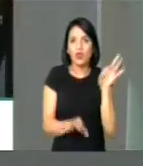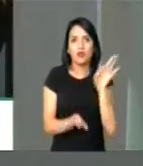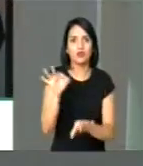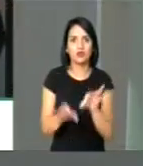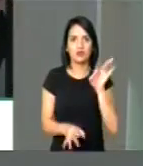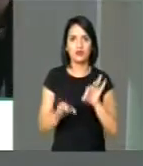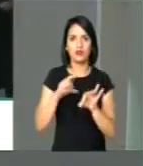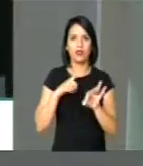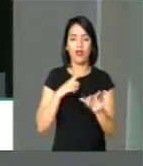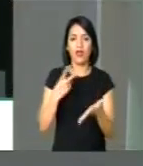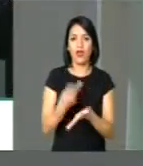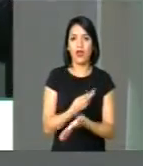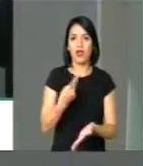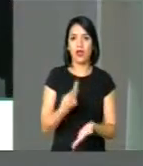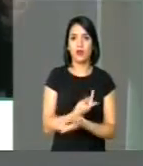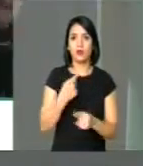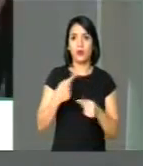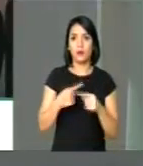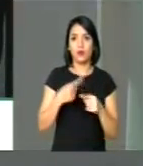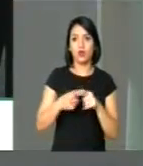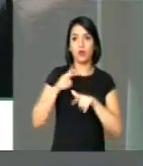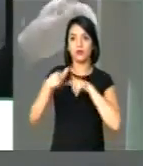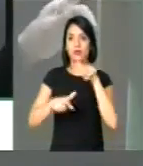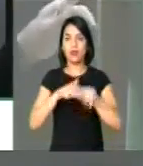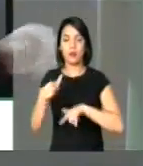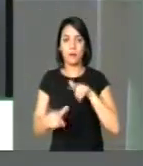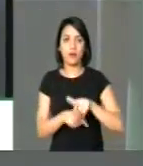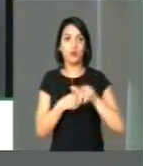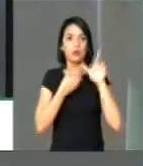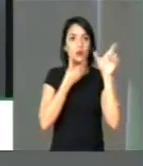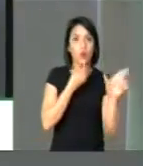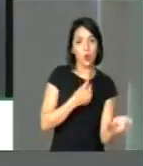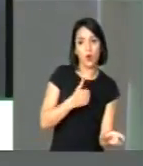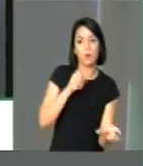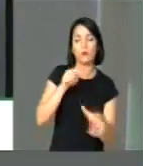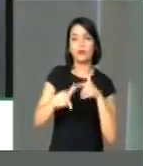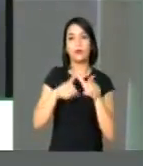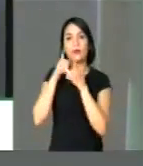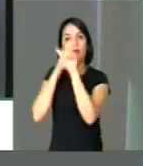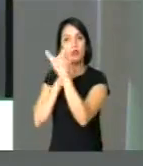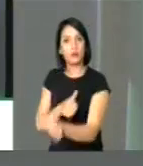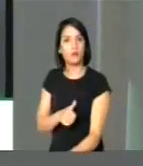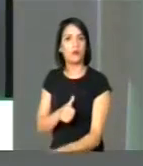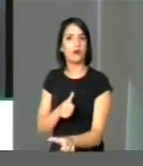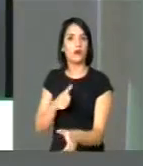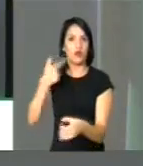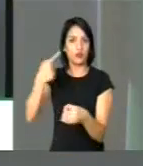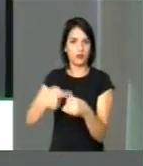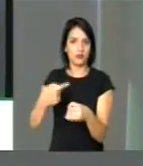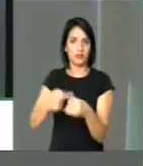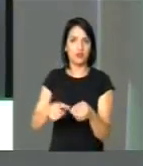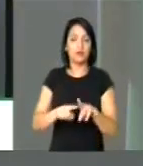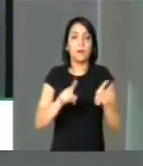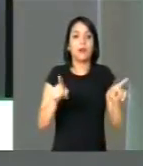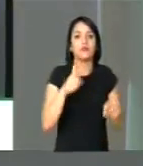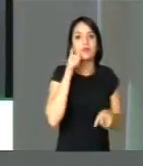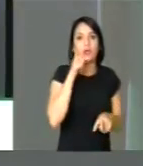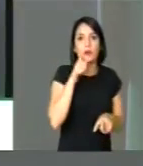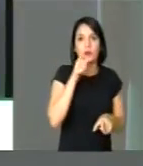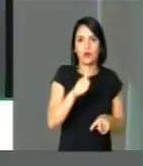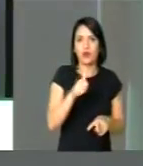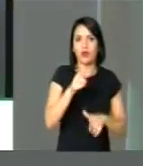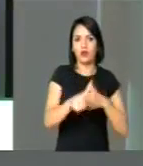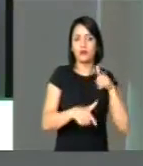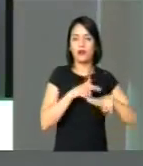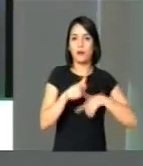uma diferenciação do trabalho do homem e da mulher para os urbanos, mas a mulher trabalhadora rural sendo